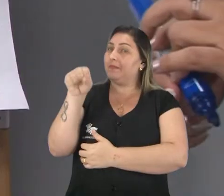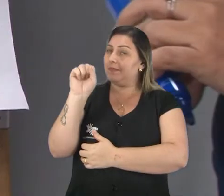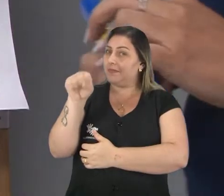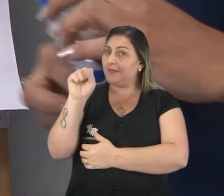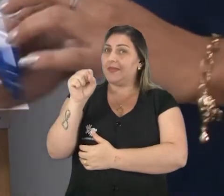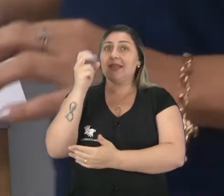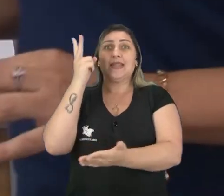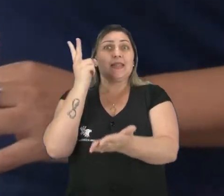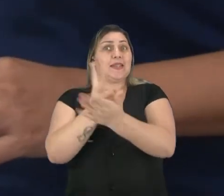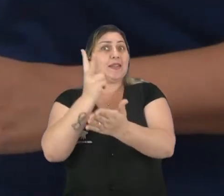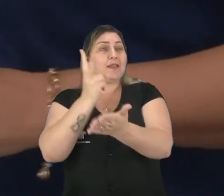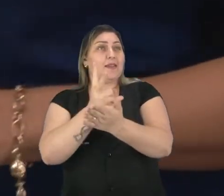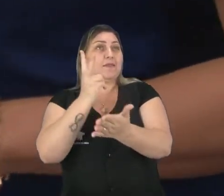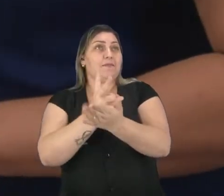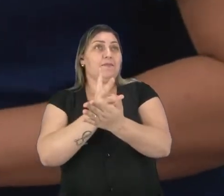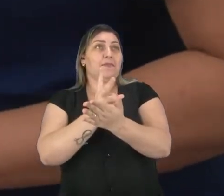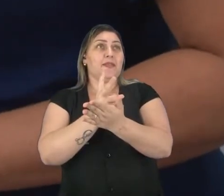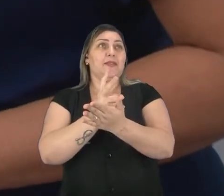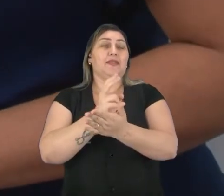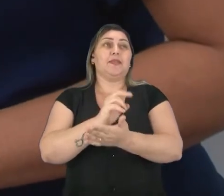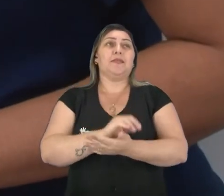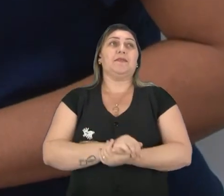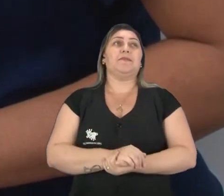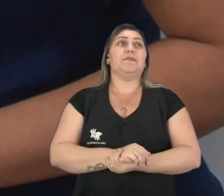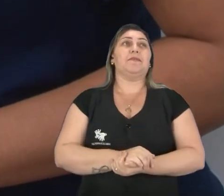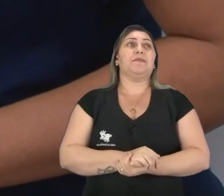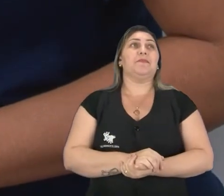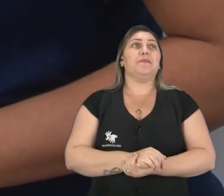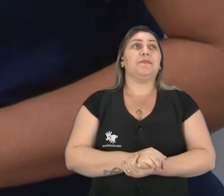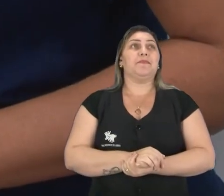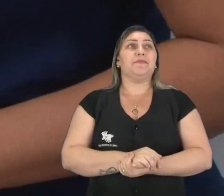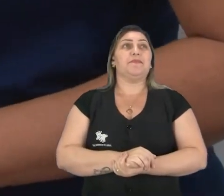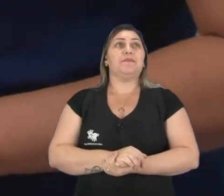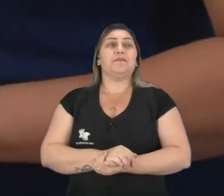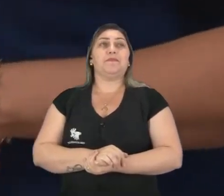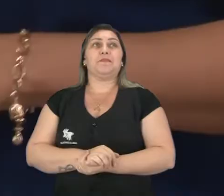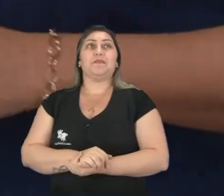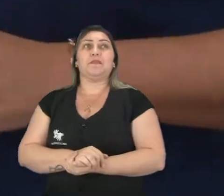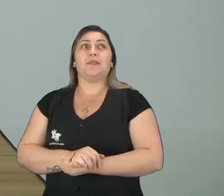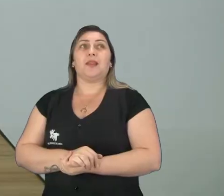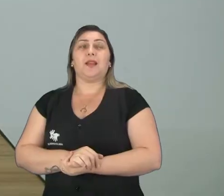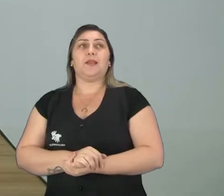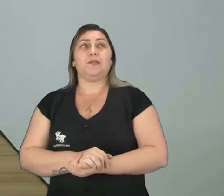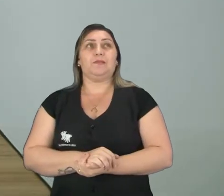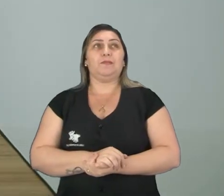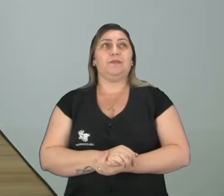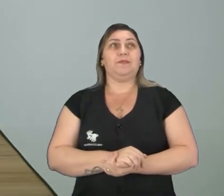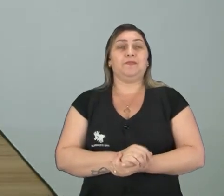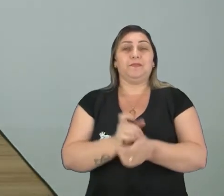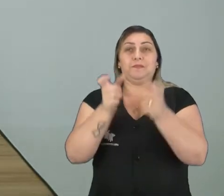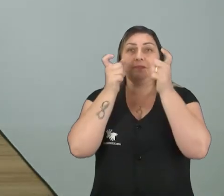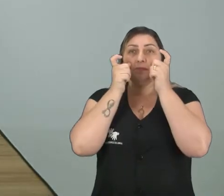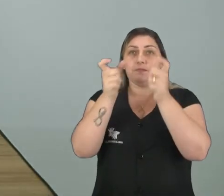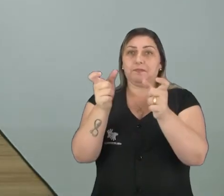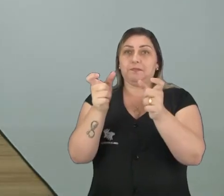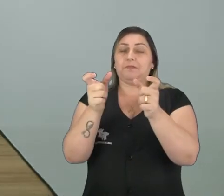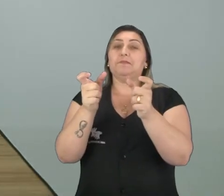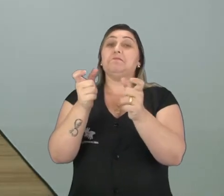devemos. Sempre, não é mesmo? Sempre devemos estar atentos